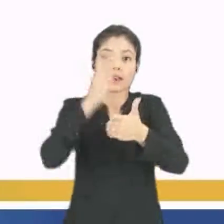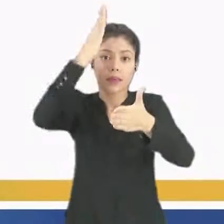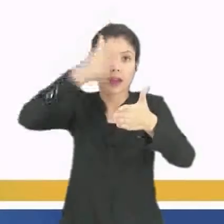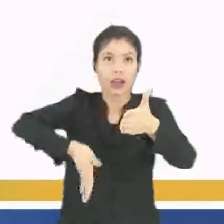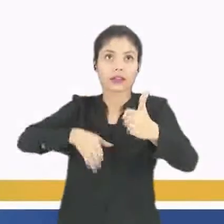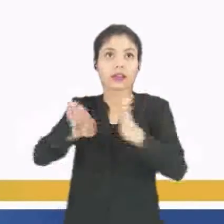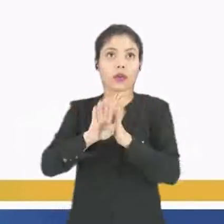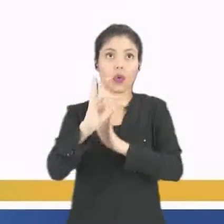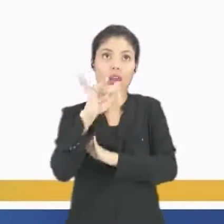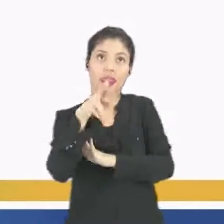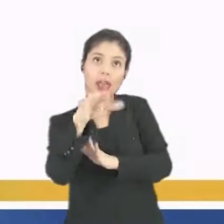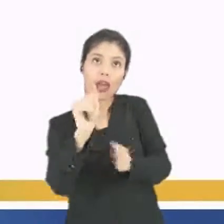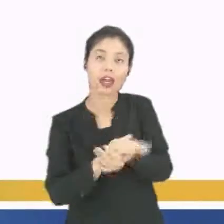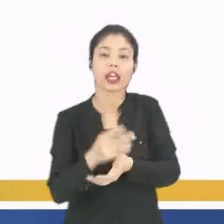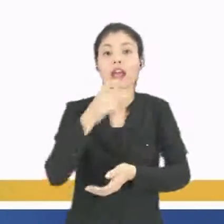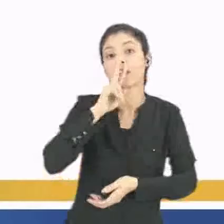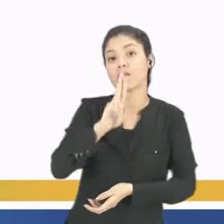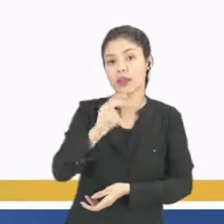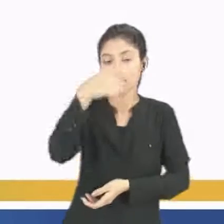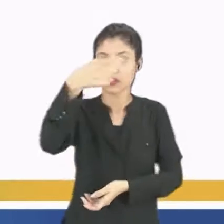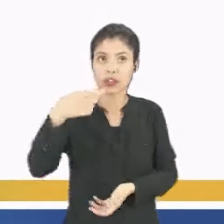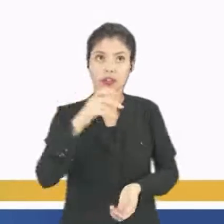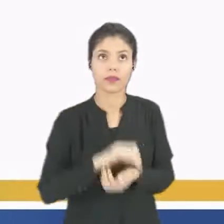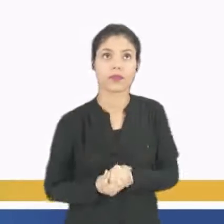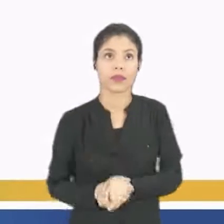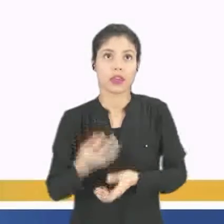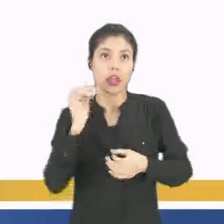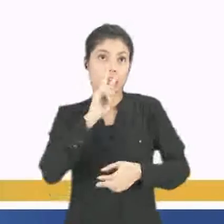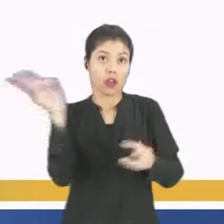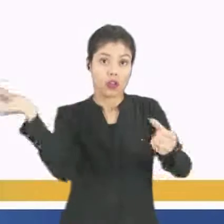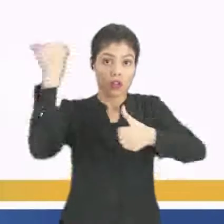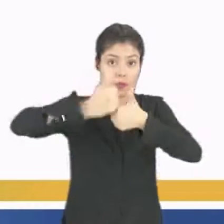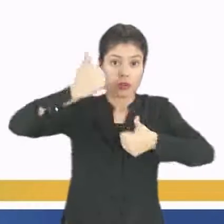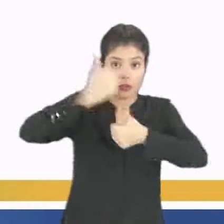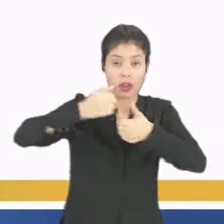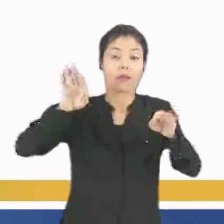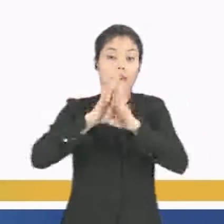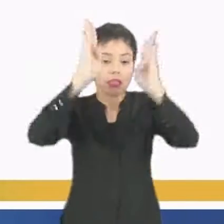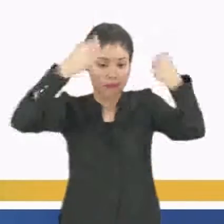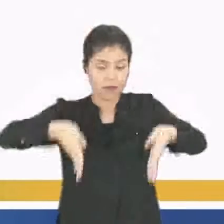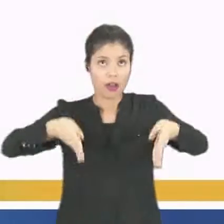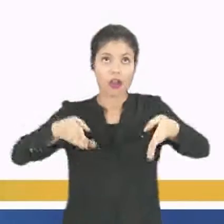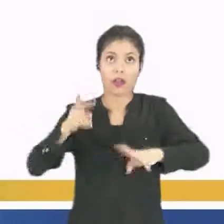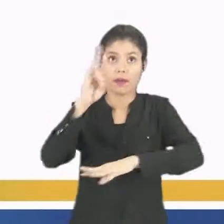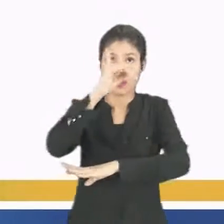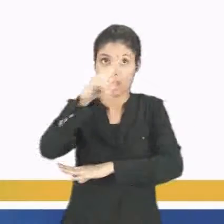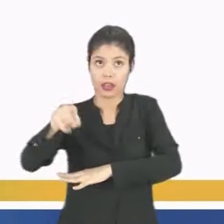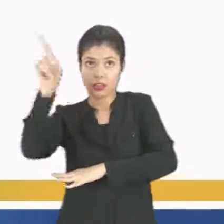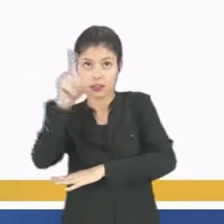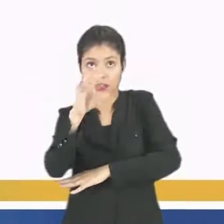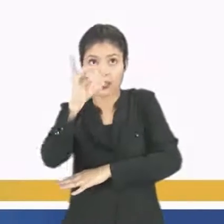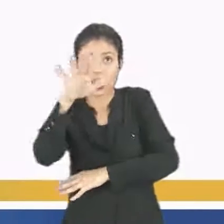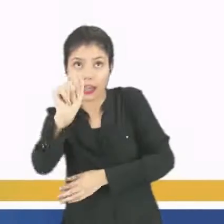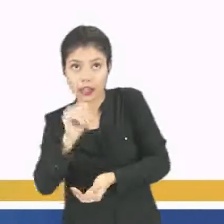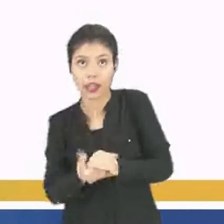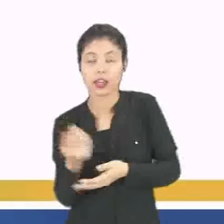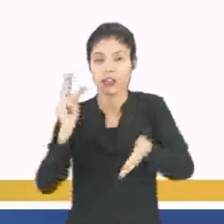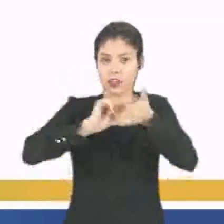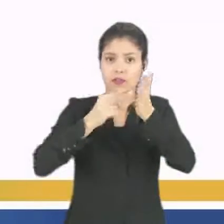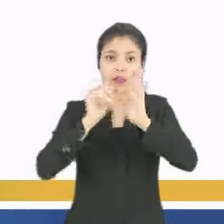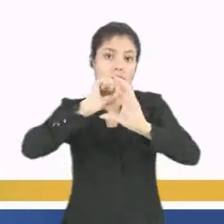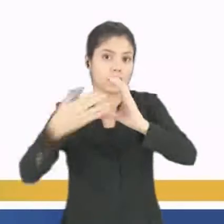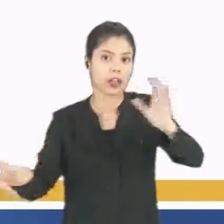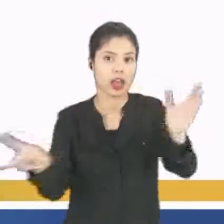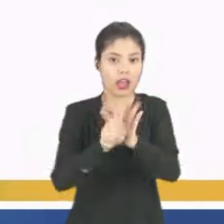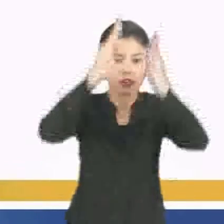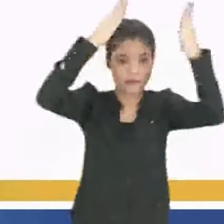eles são colineares. Calcular o valor de x. Jogamos na fórmula do determinante pela regra de Sarri e igualamos a zero. Isso caracteriza que